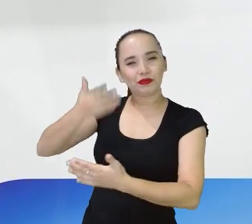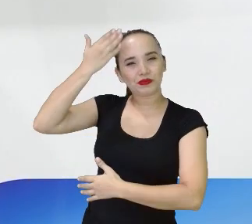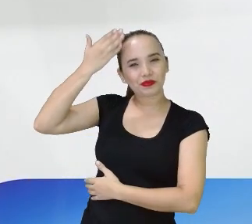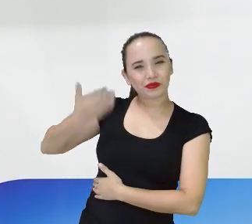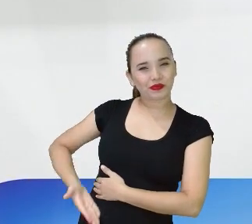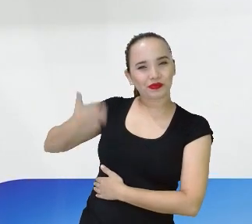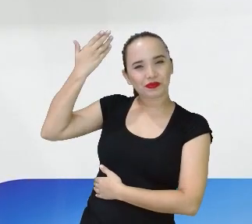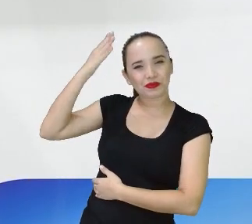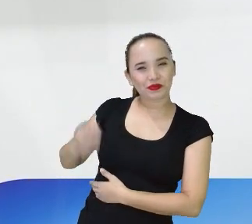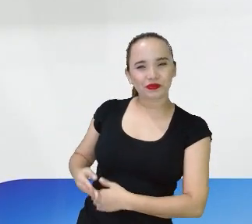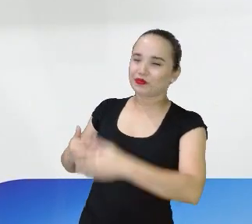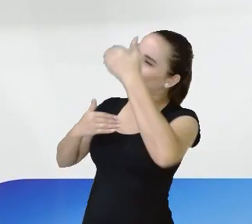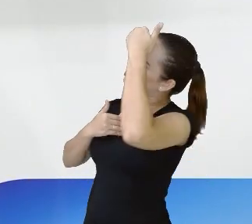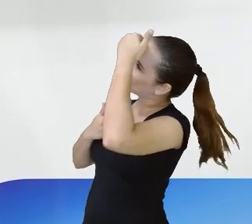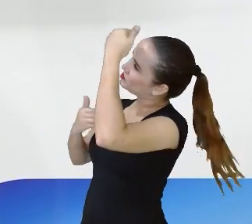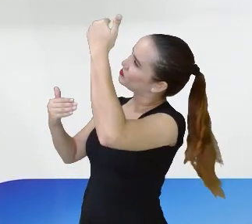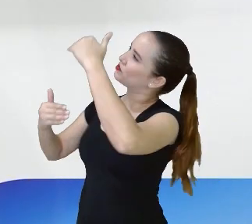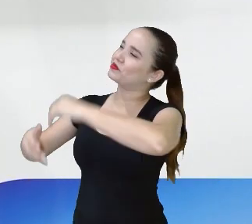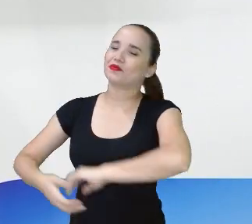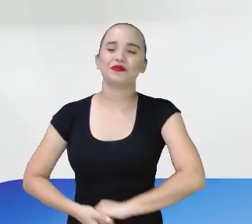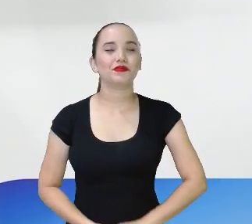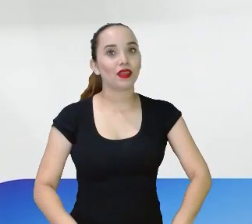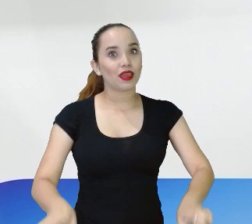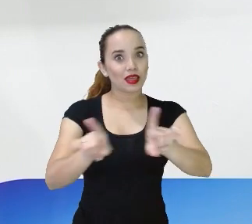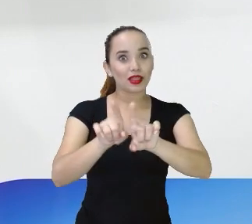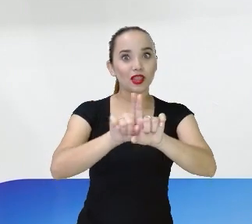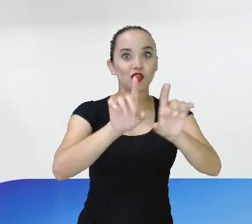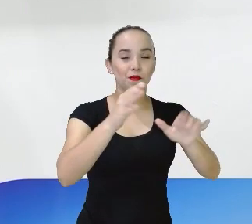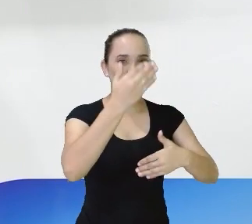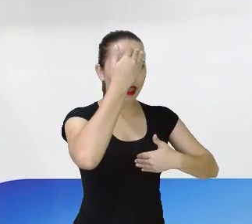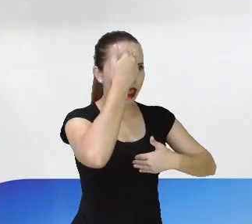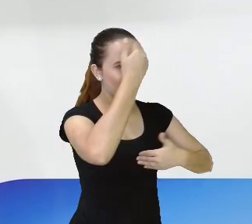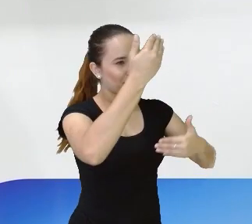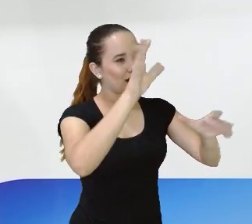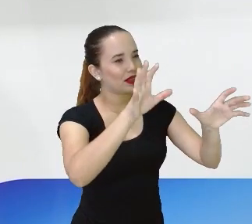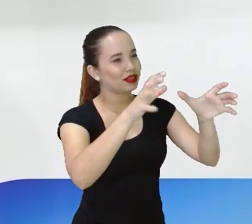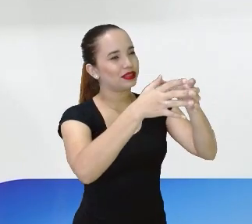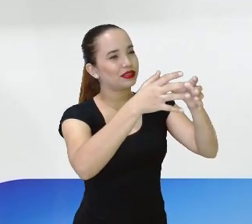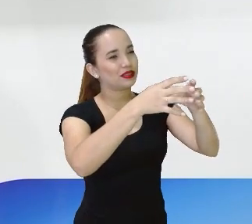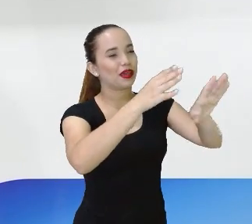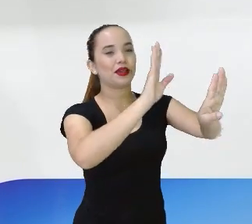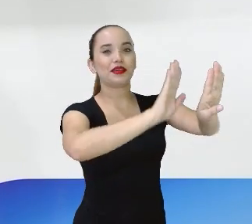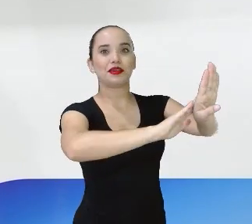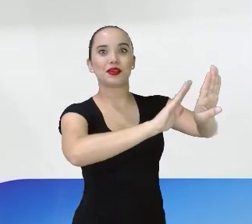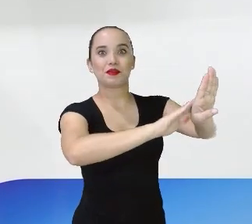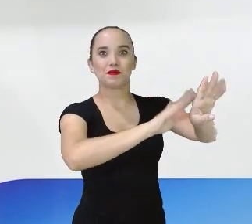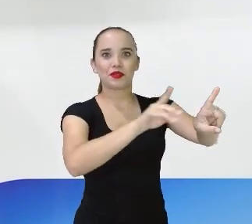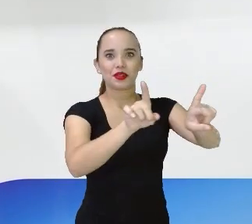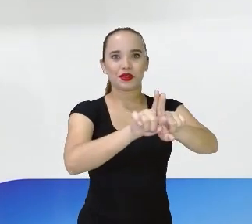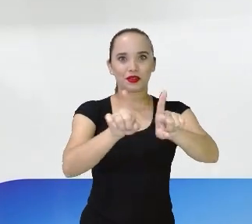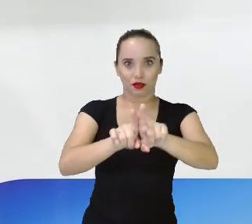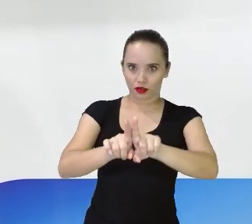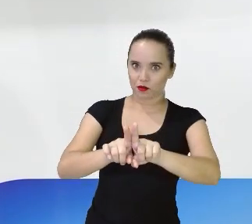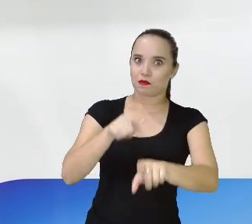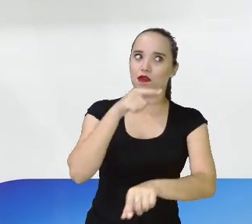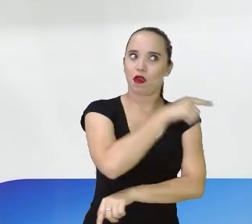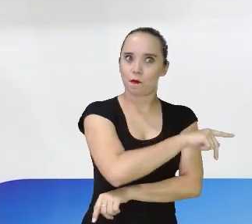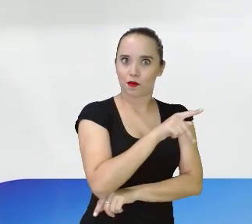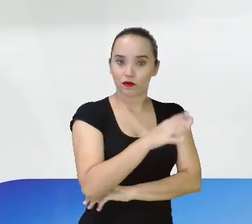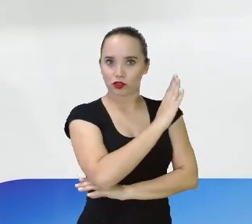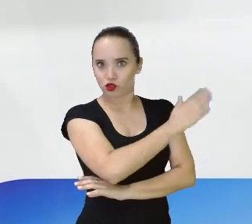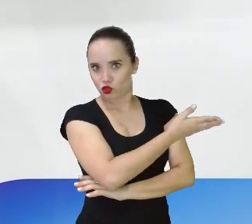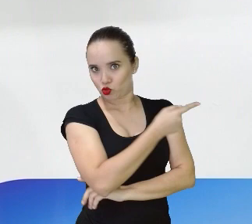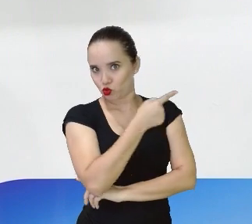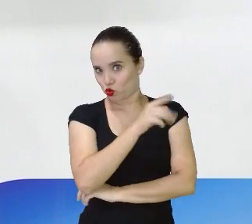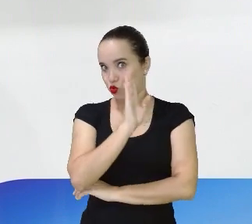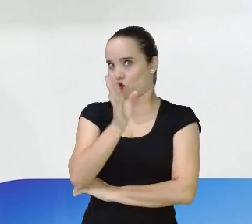e agradecendo também a nossa produção. E professora Márcia falou, e não esqueçam,